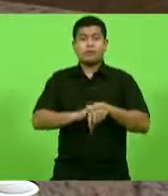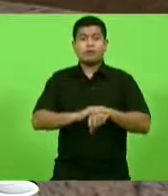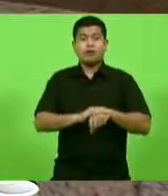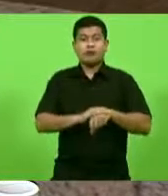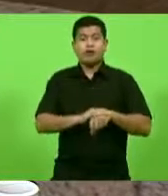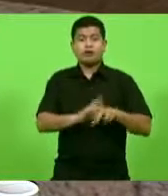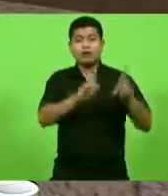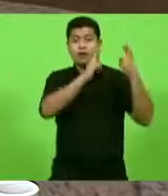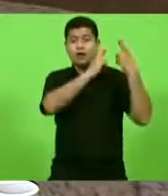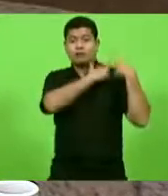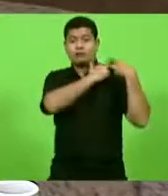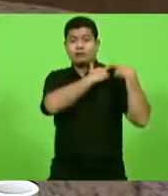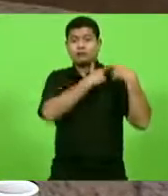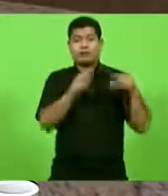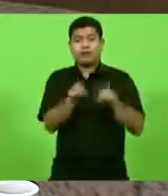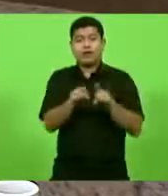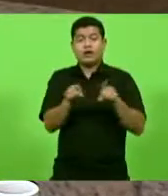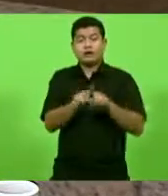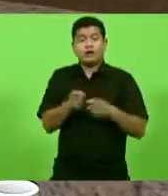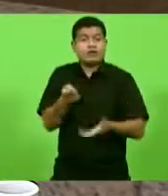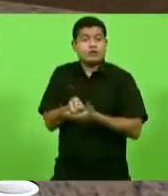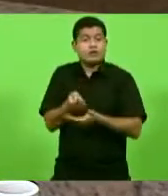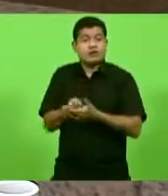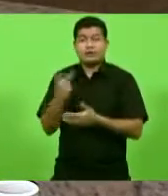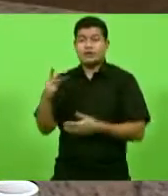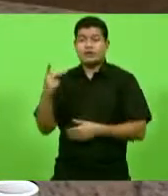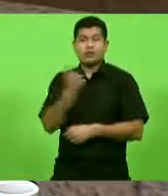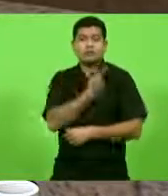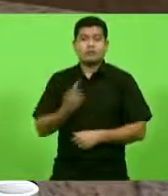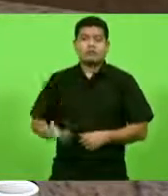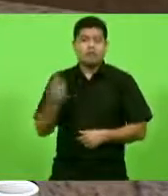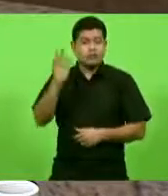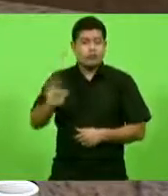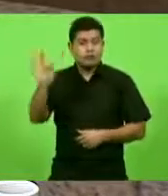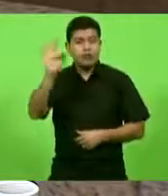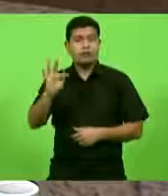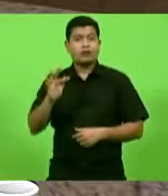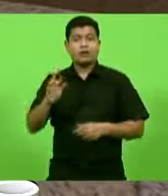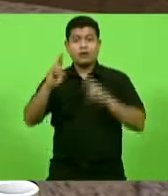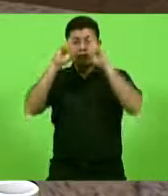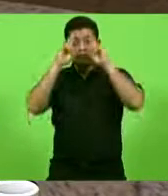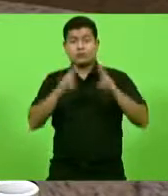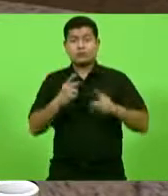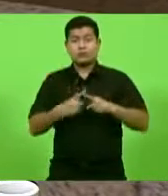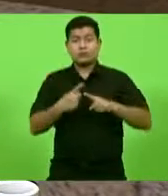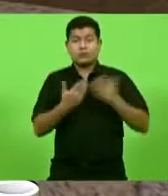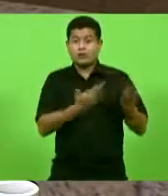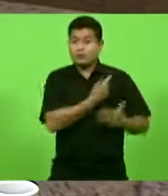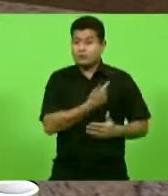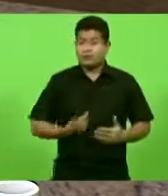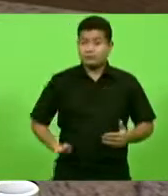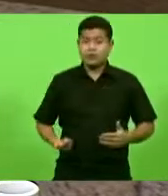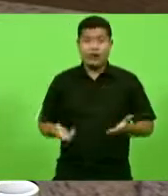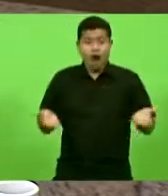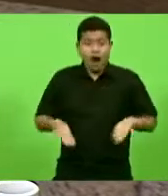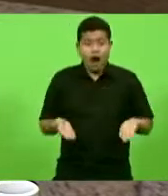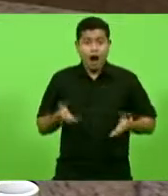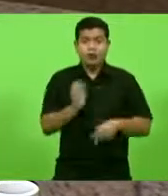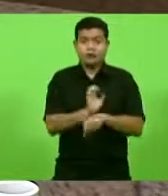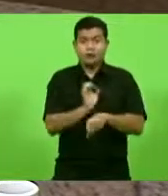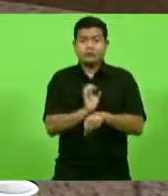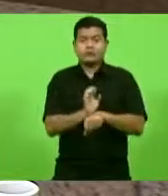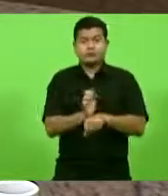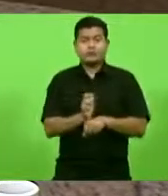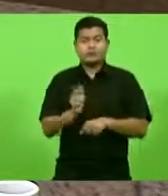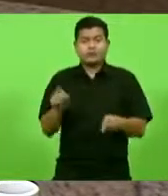tem a condição de exigir do governo federal o respeito, porque o Estado está fazendo a sua parte. Nós estamos votando essa matéria, que é